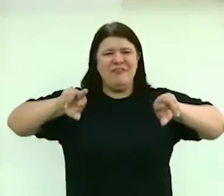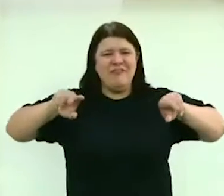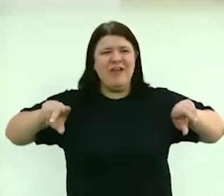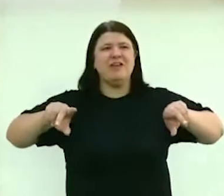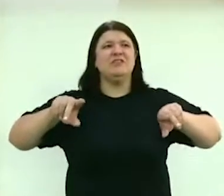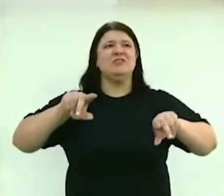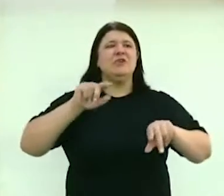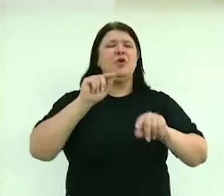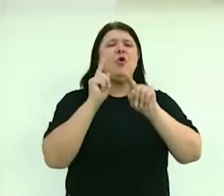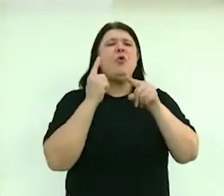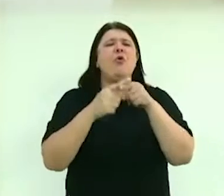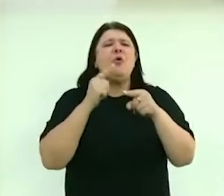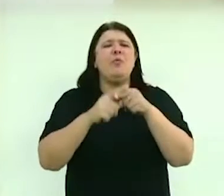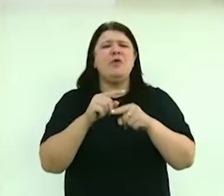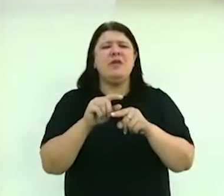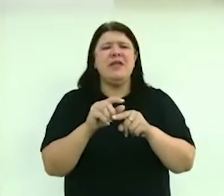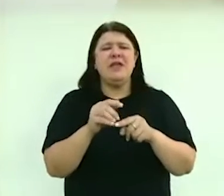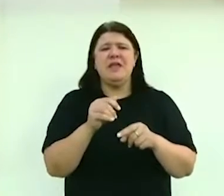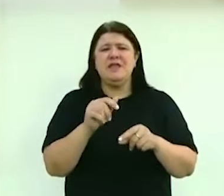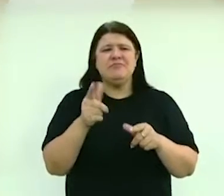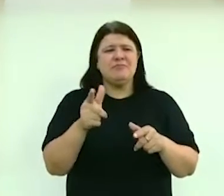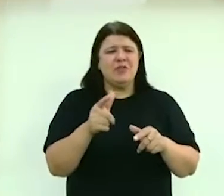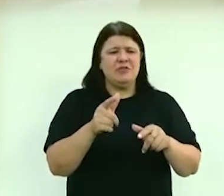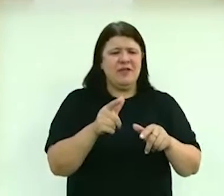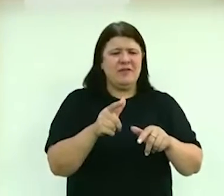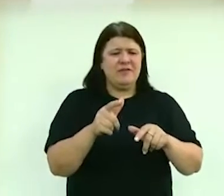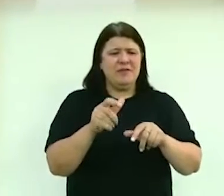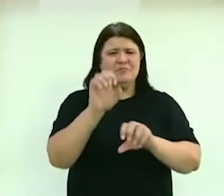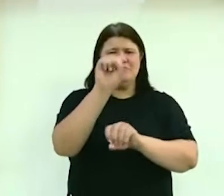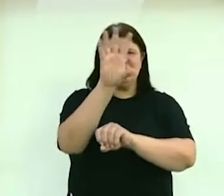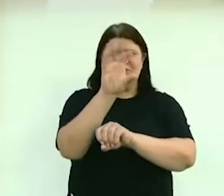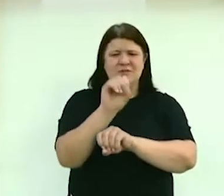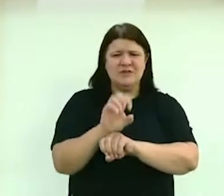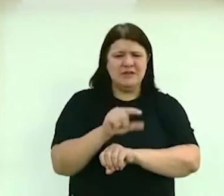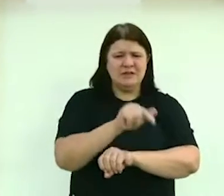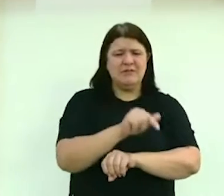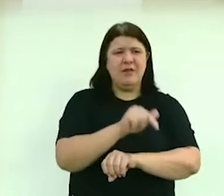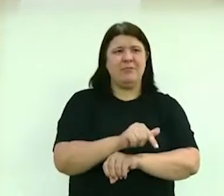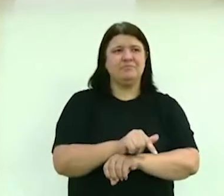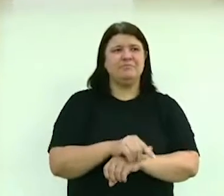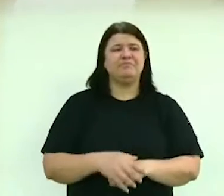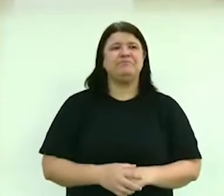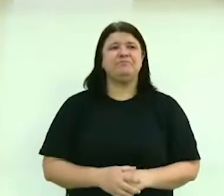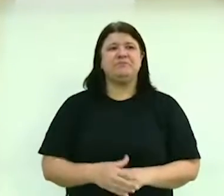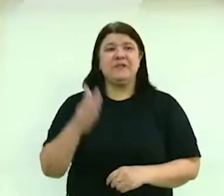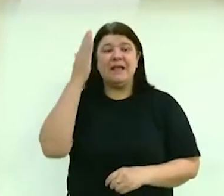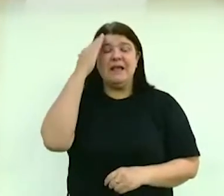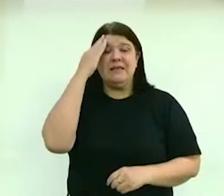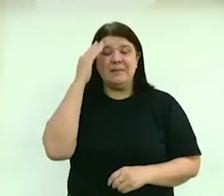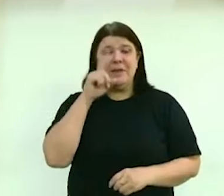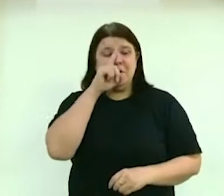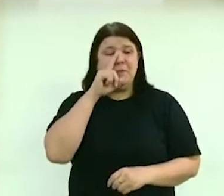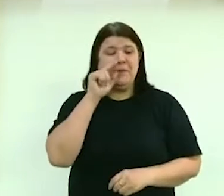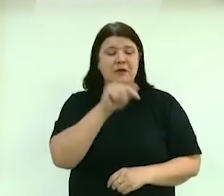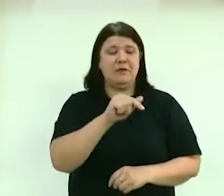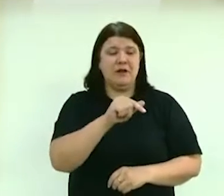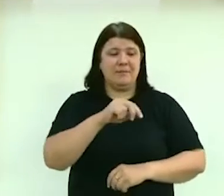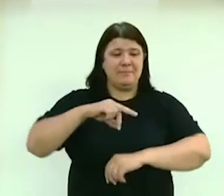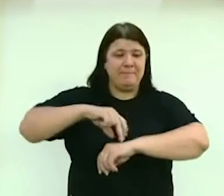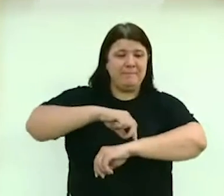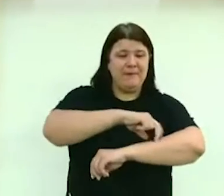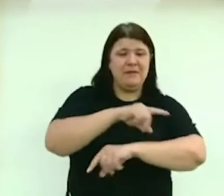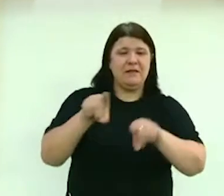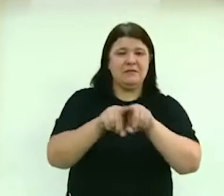motivo ainda não foram instalados redutores de velocidade no local? 2. Tendo em vista o risco que os motoristas, pedestres e demais pessoas